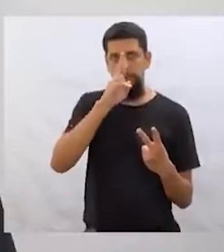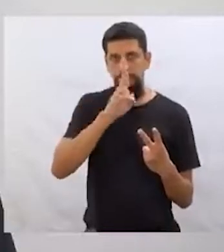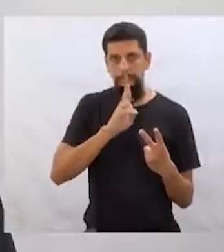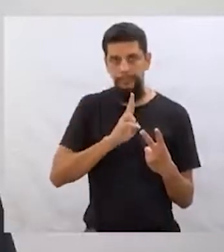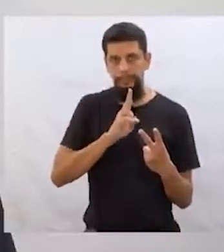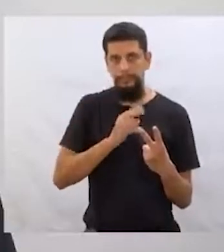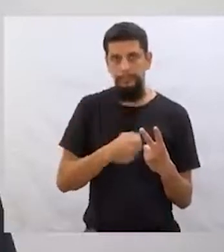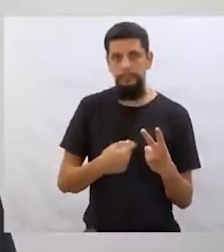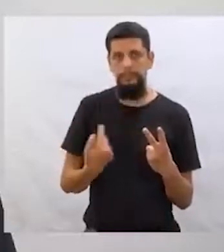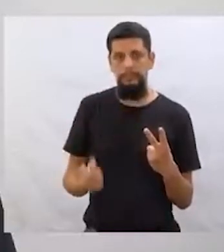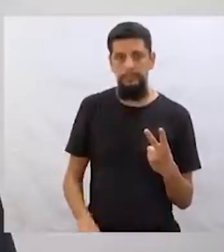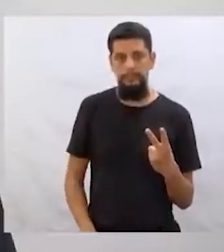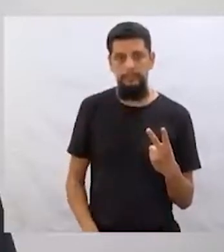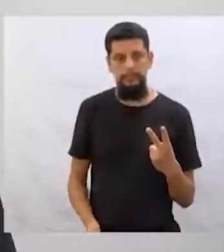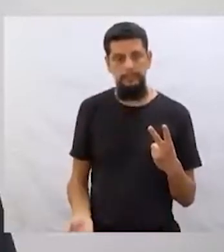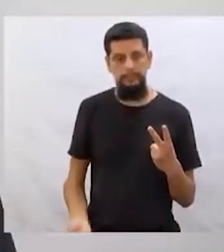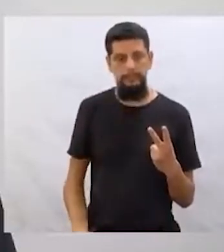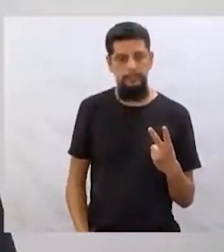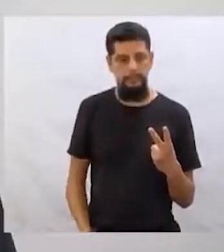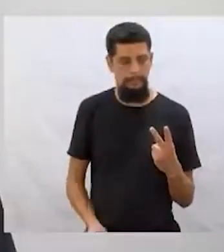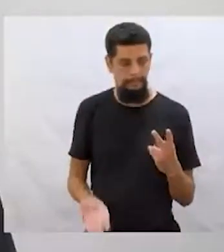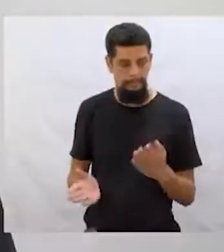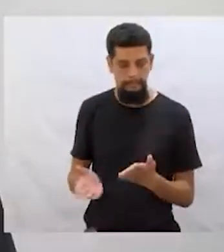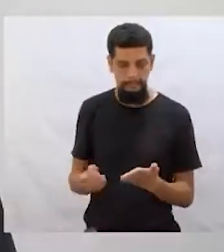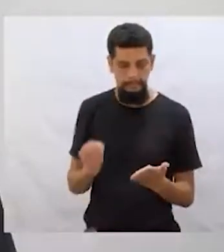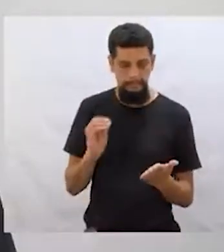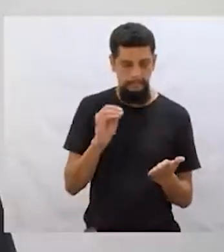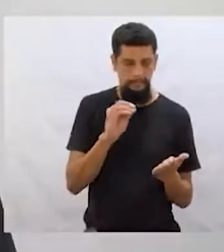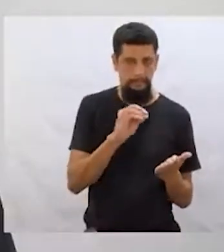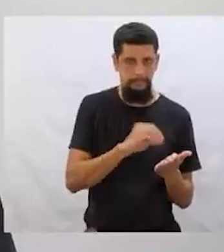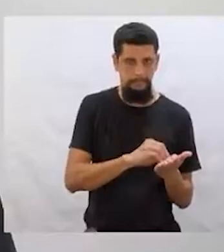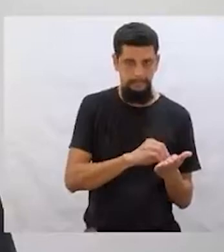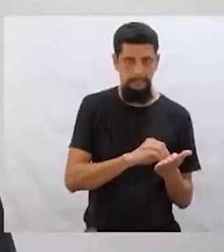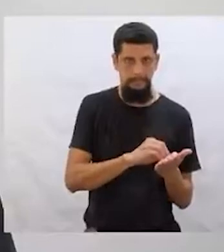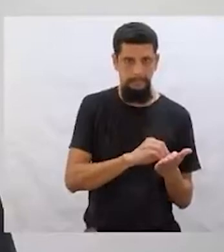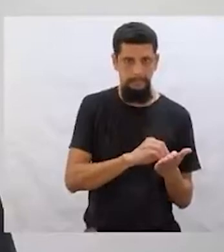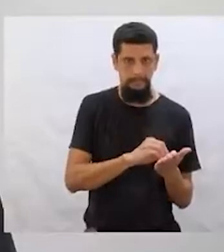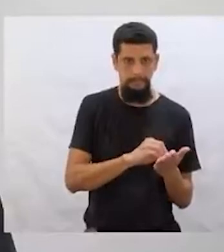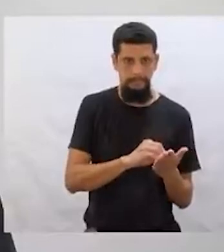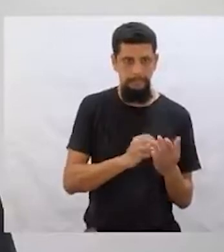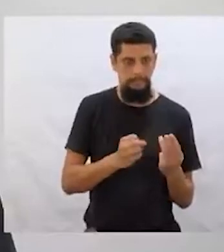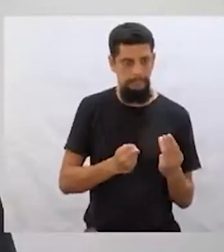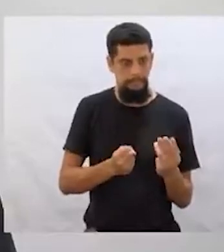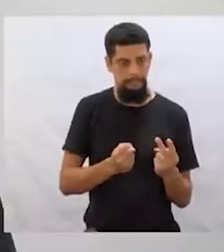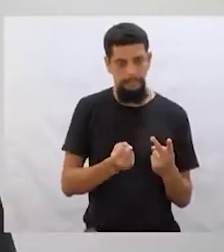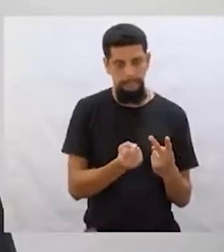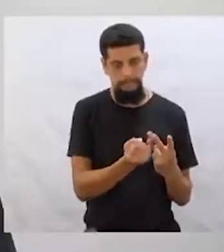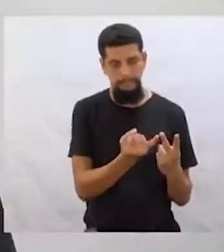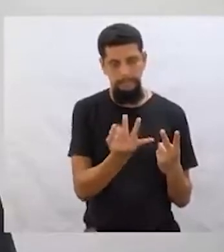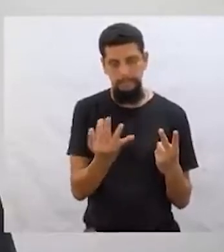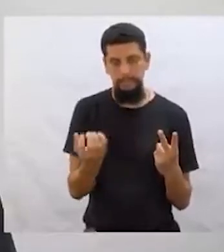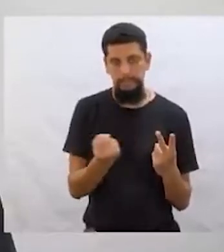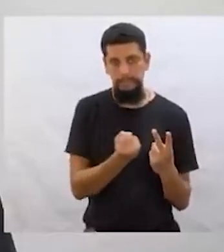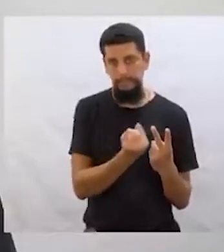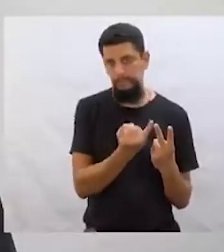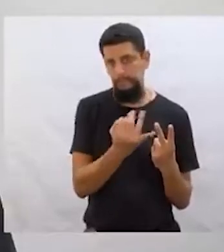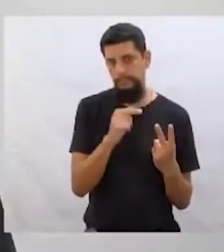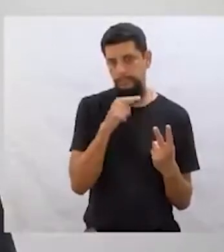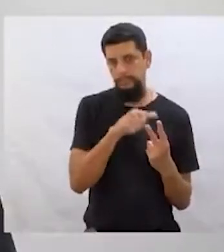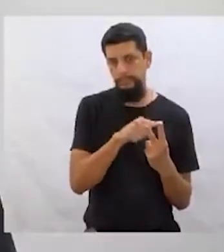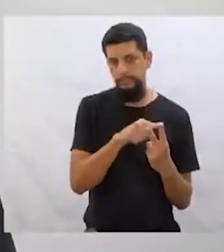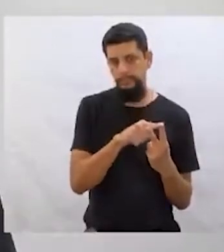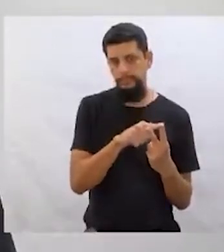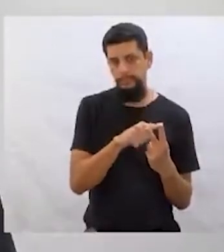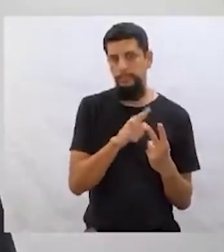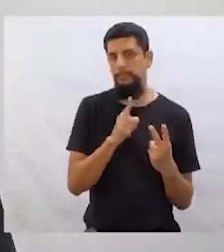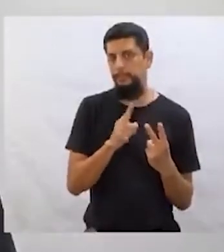1, 2. E vou colocar aqui ao lado para representar. Isso, vou tirar esse aqui. Então, aqui já